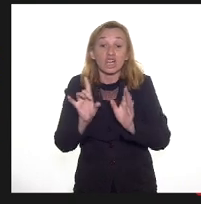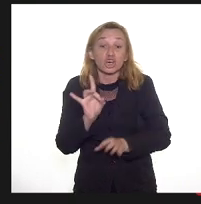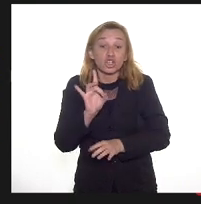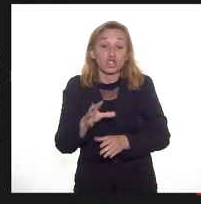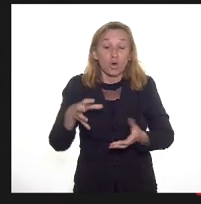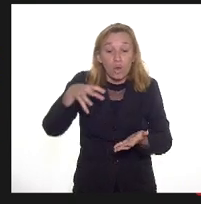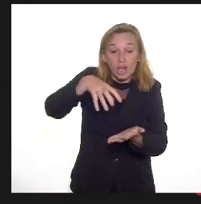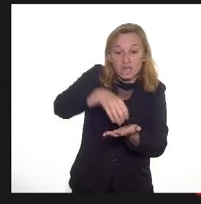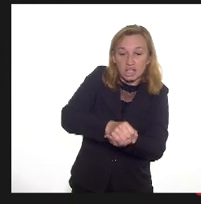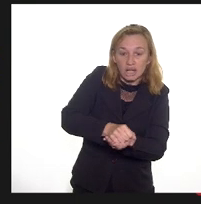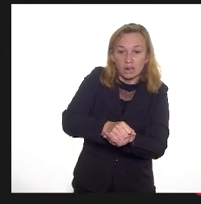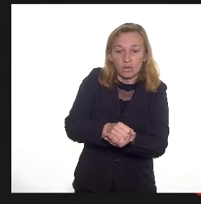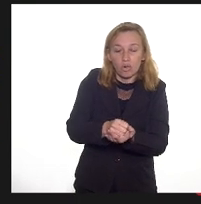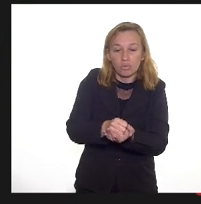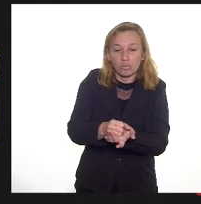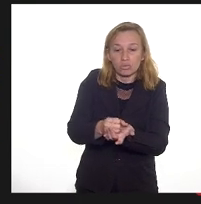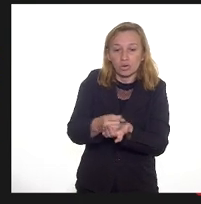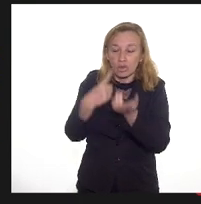como injúria.